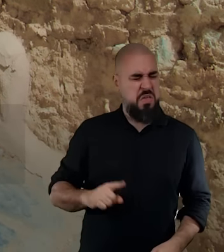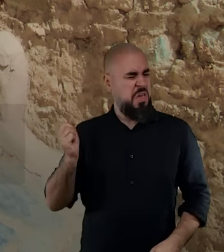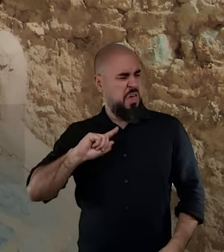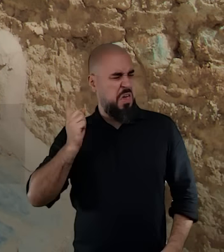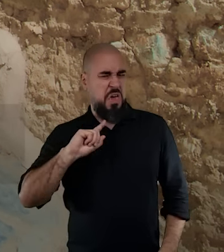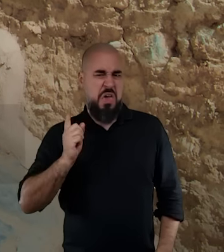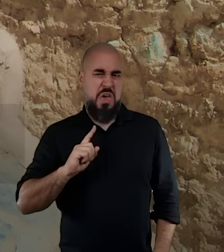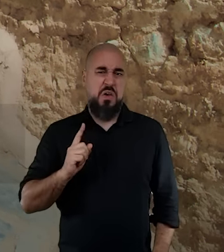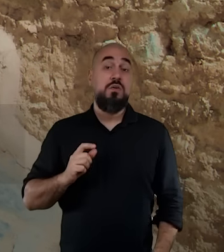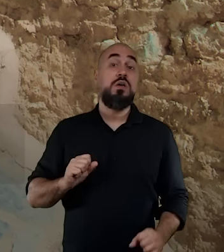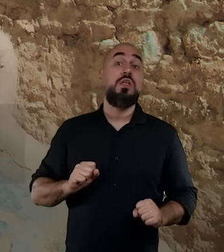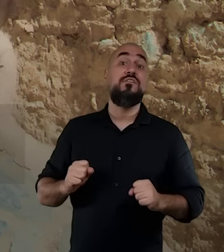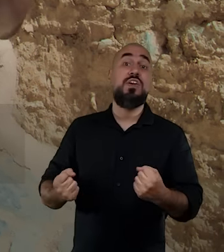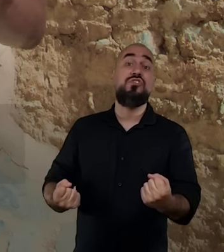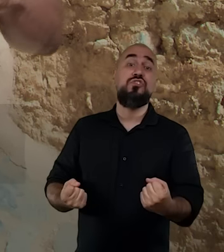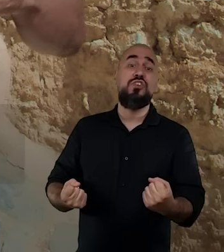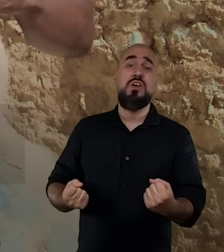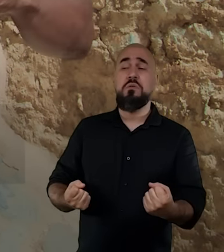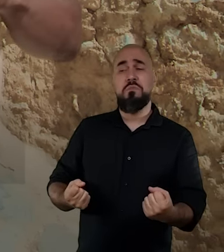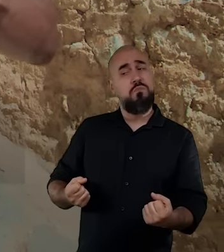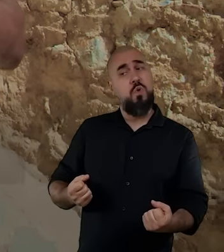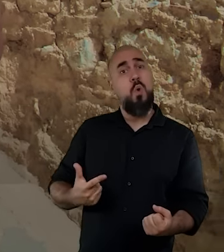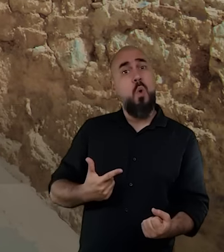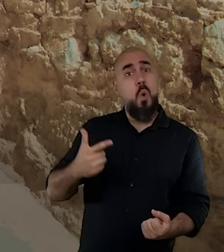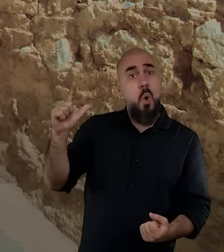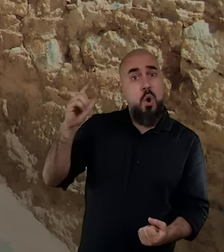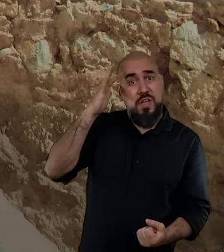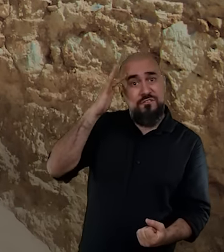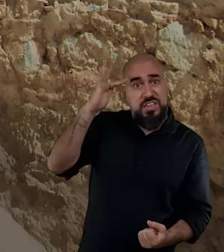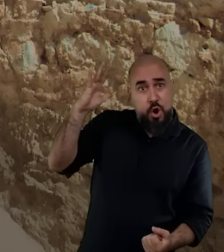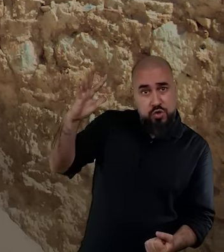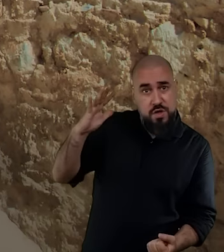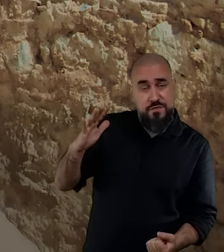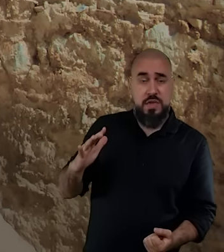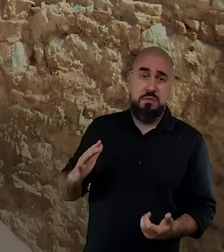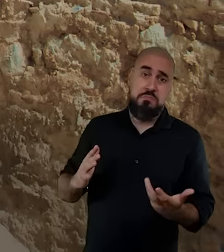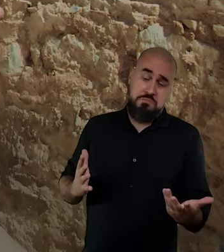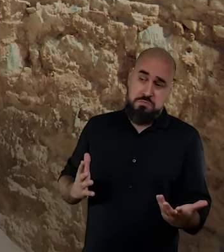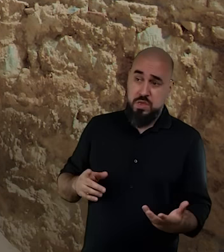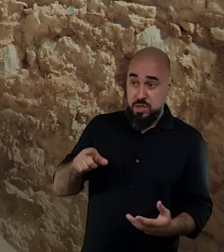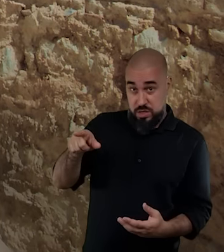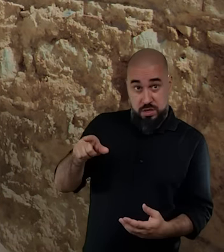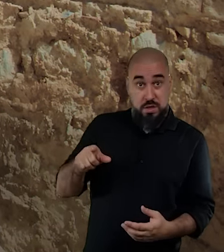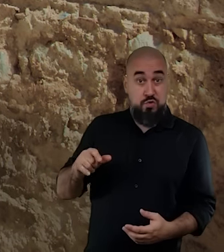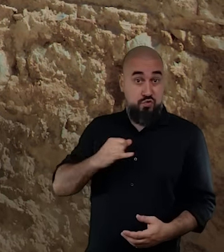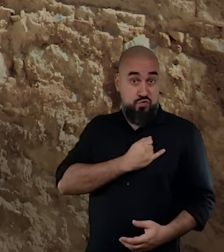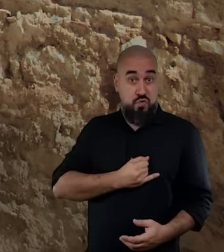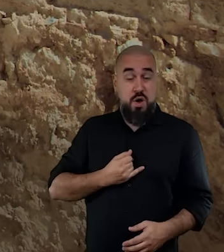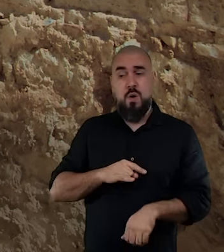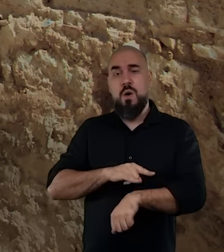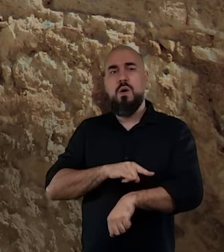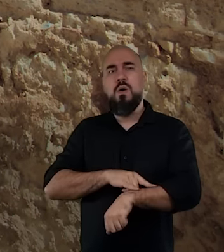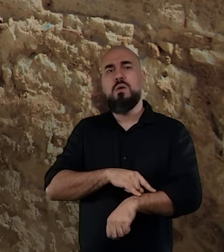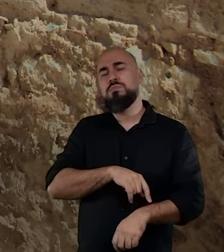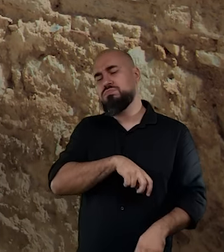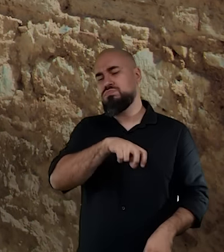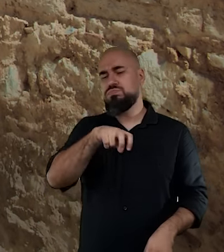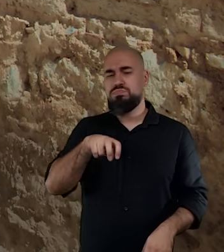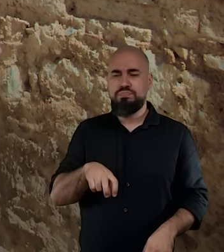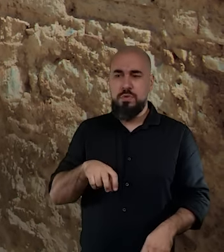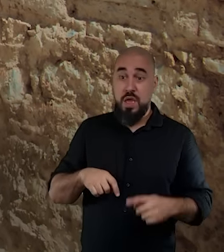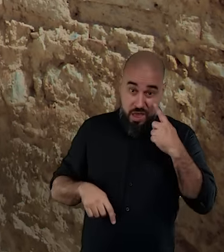o gnosticismo. Então, certa feita, João estava para usar a latrina pública da cidade. Quando ele viu que